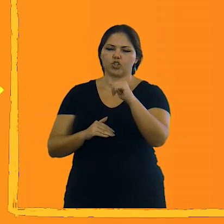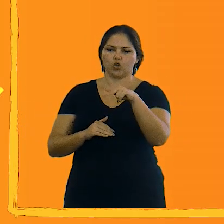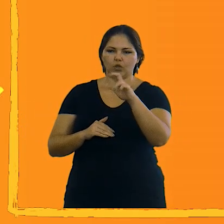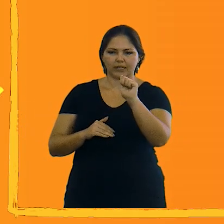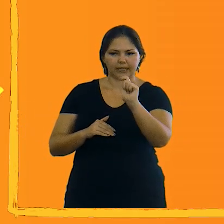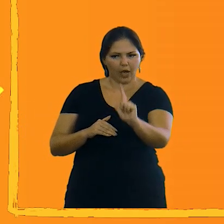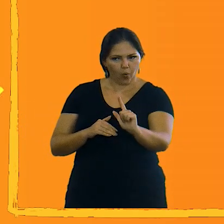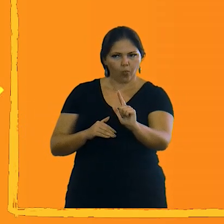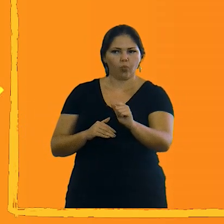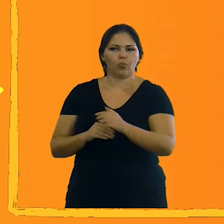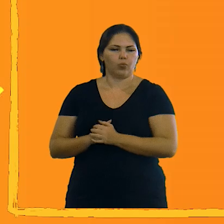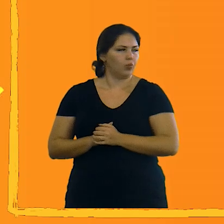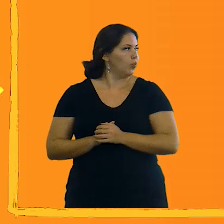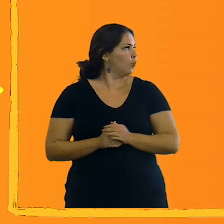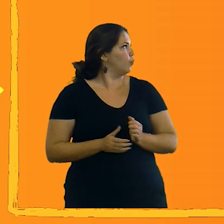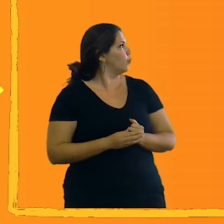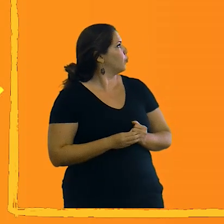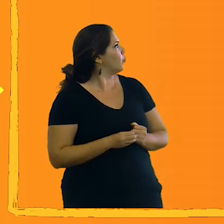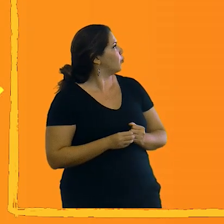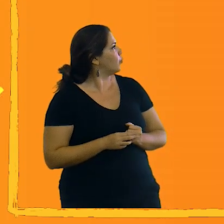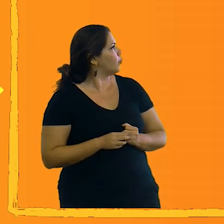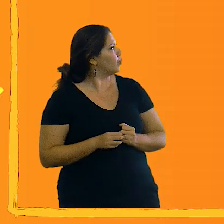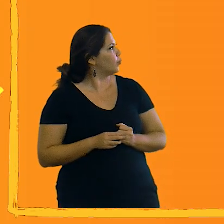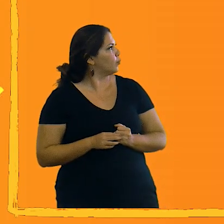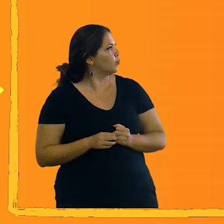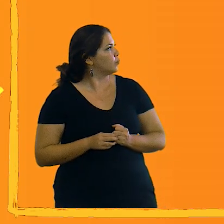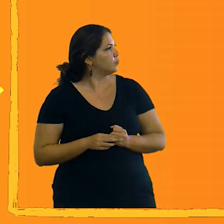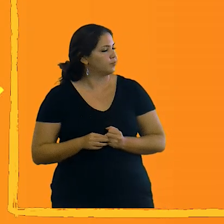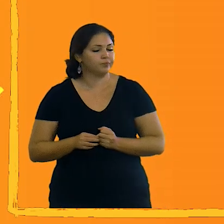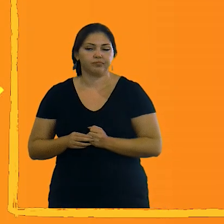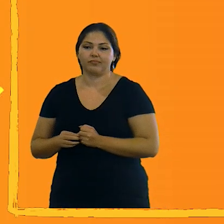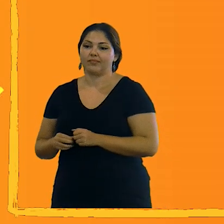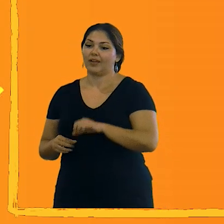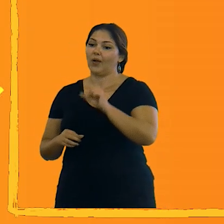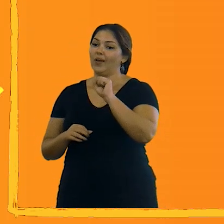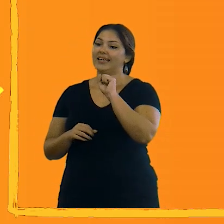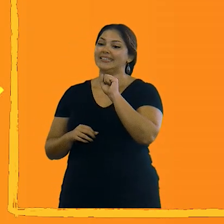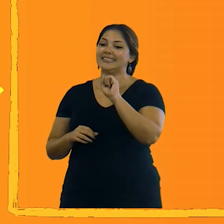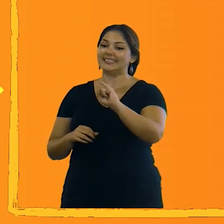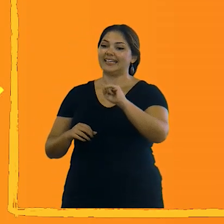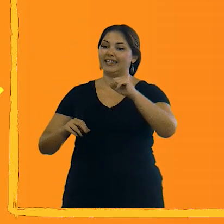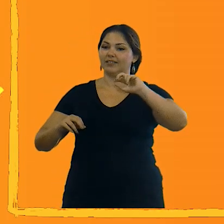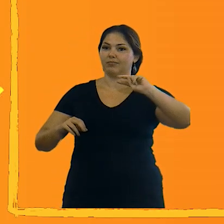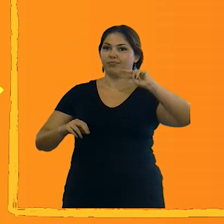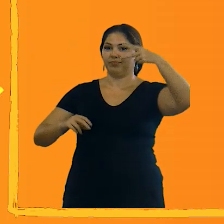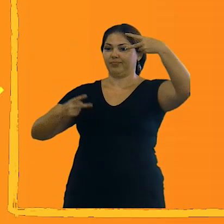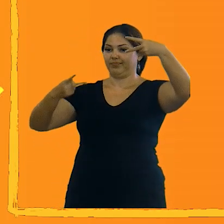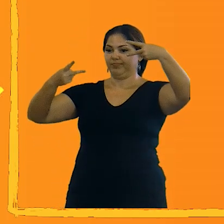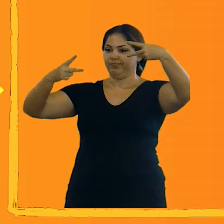Olha lá e quando foi inversamente proporcional